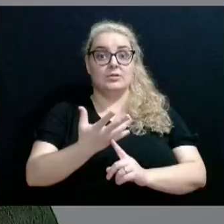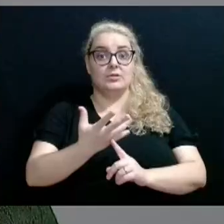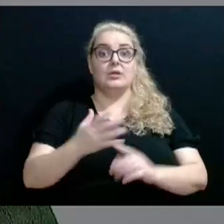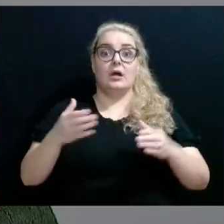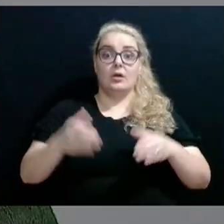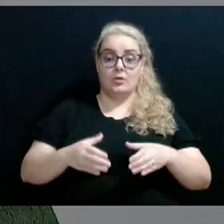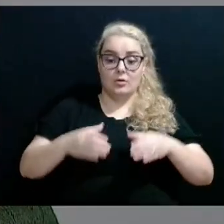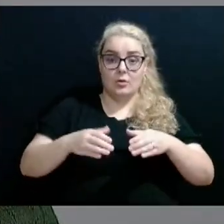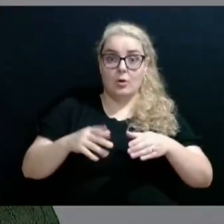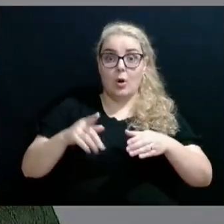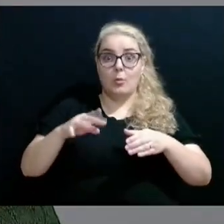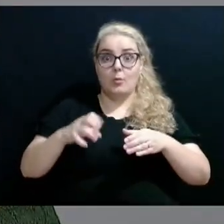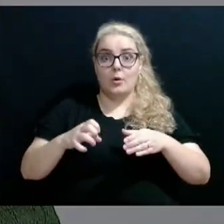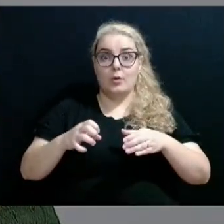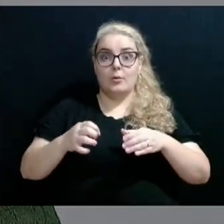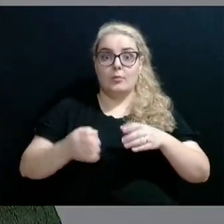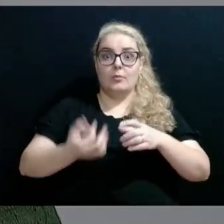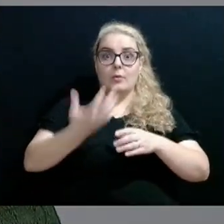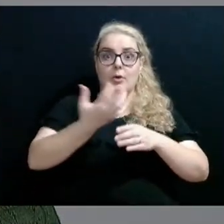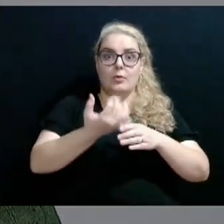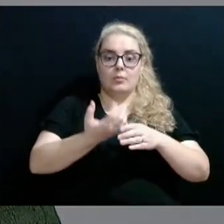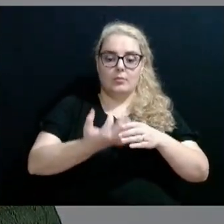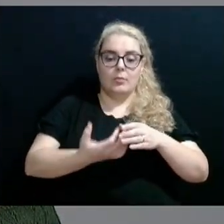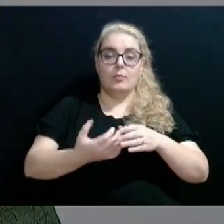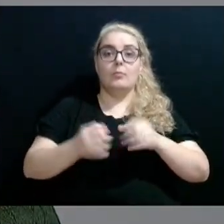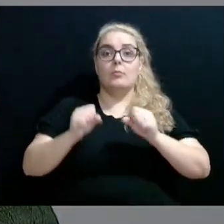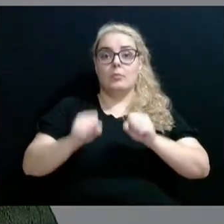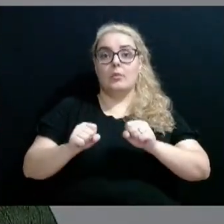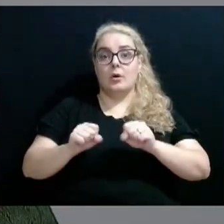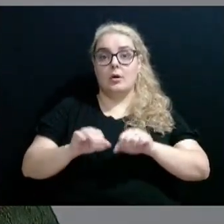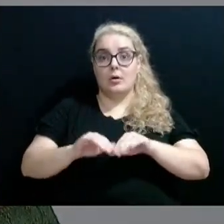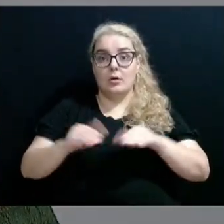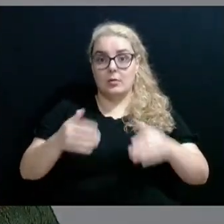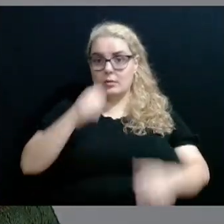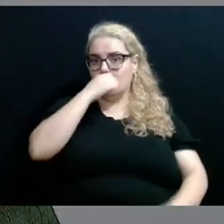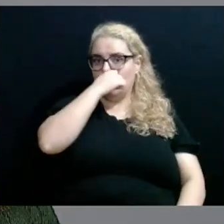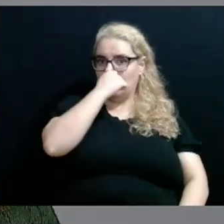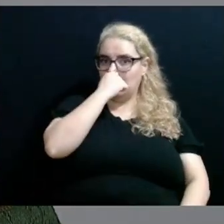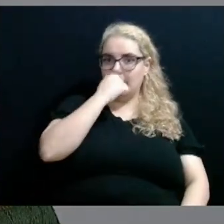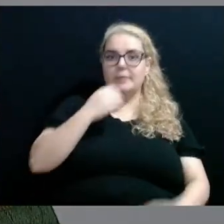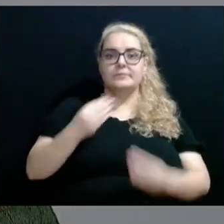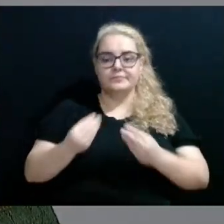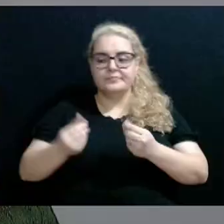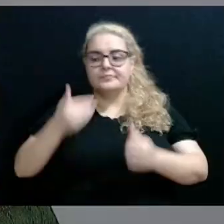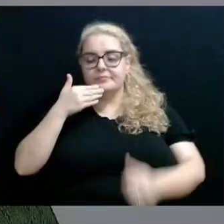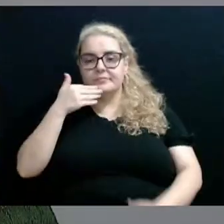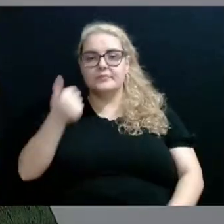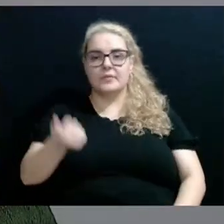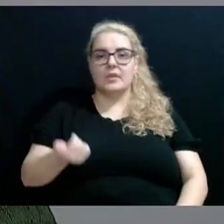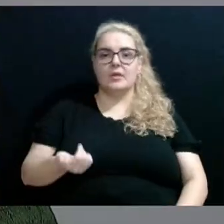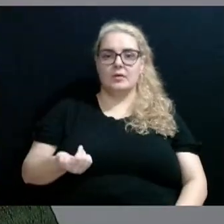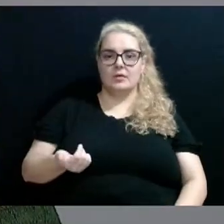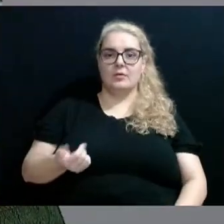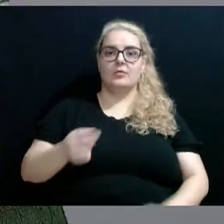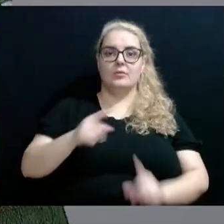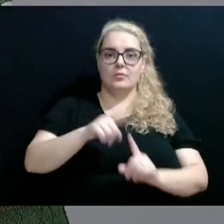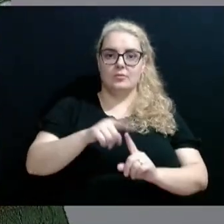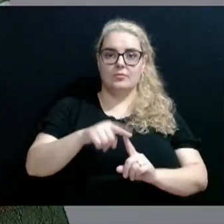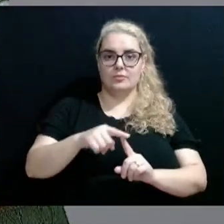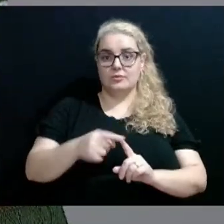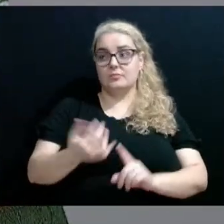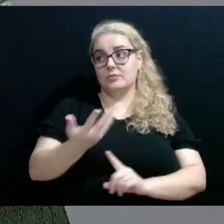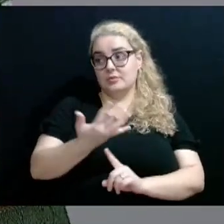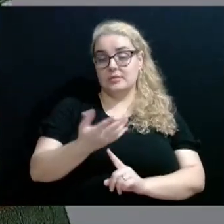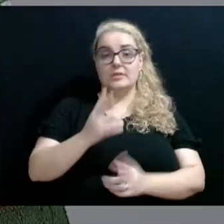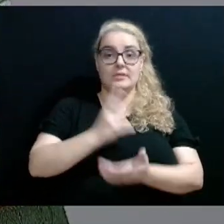senão queima, pode queimar o móvel da pessoa que está... Então vai se aprimorando o tipo de vela. E cada vez que eu faço